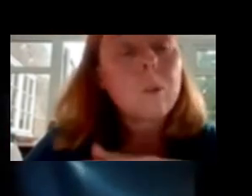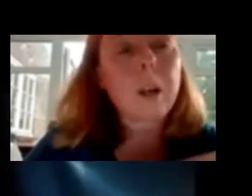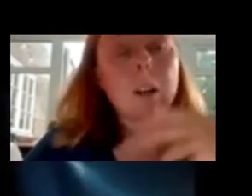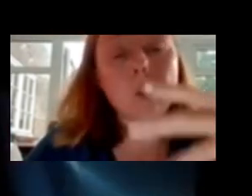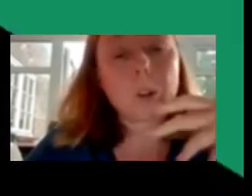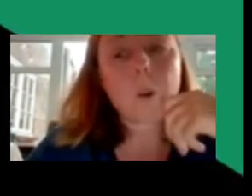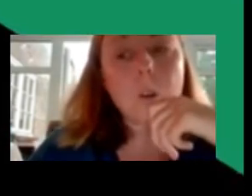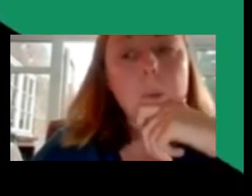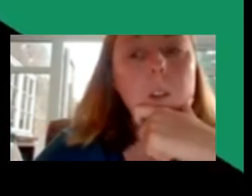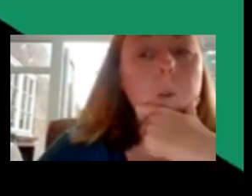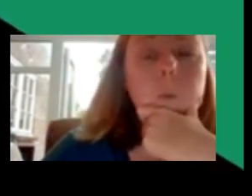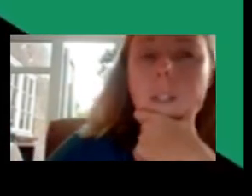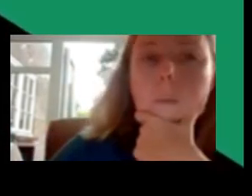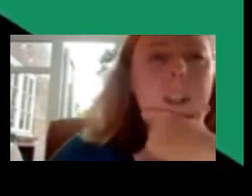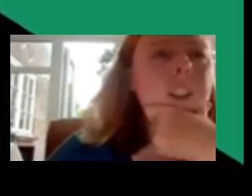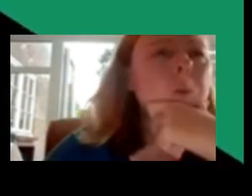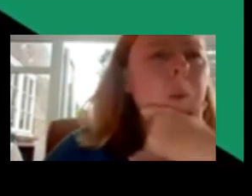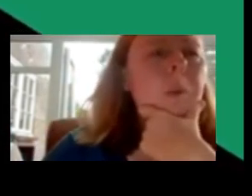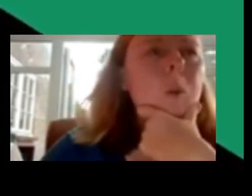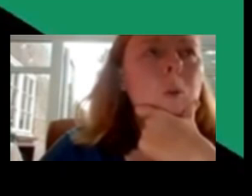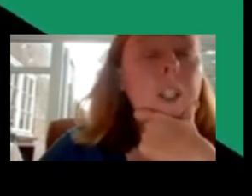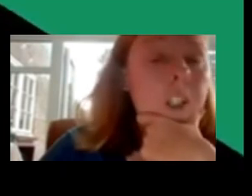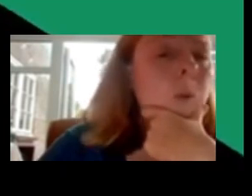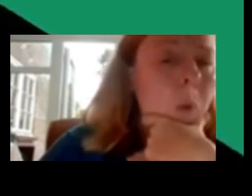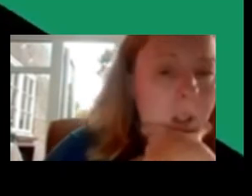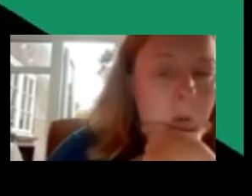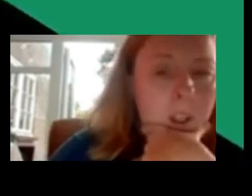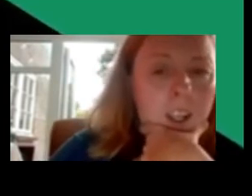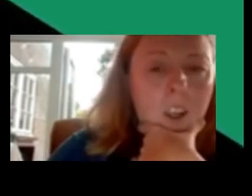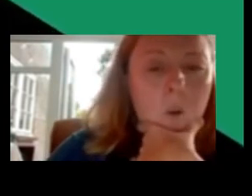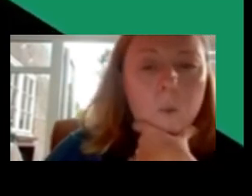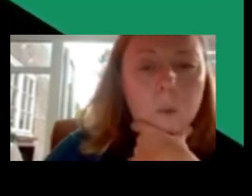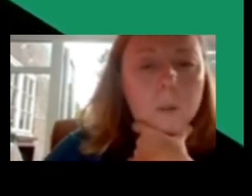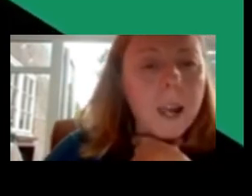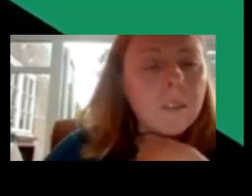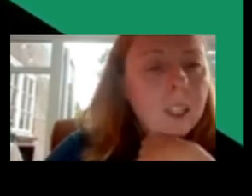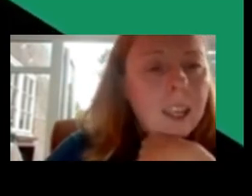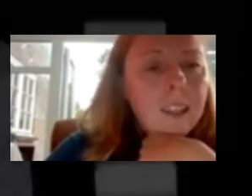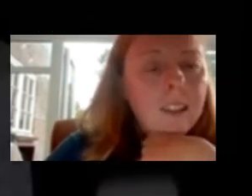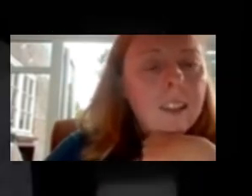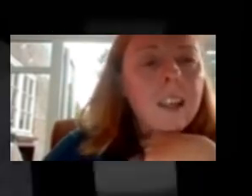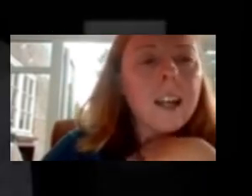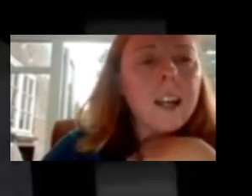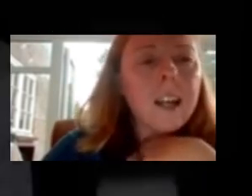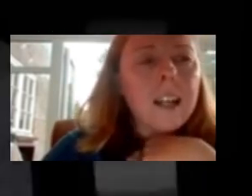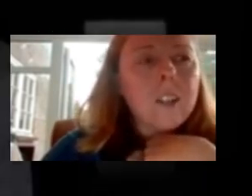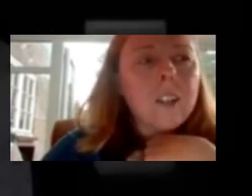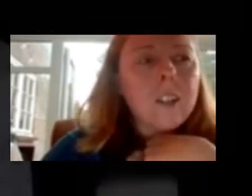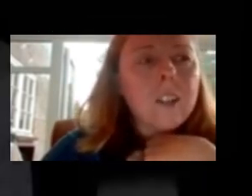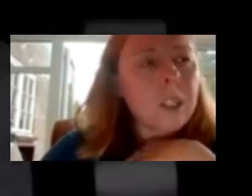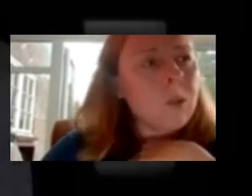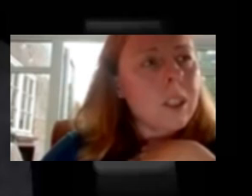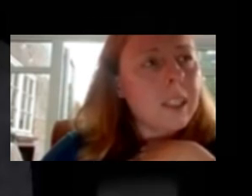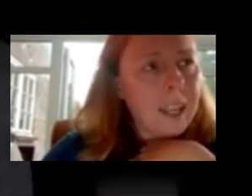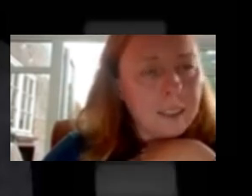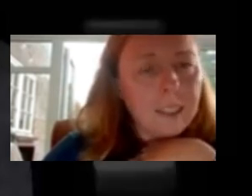usou para construir o argumento, principalmente o filme O Feitiço do Rio, que é um filme de Michael Caine, dos